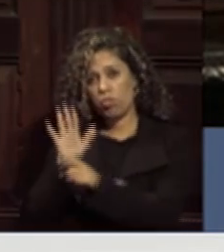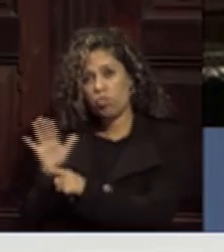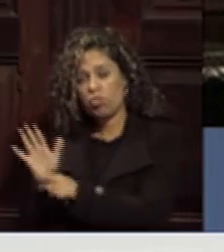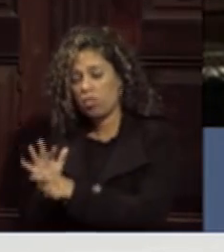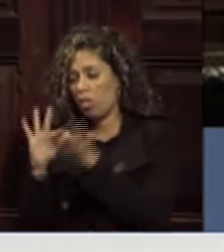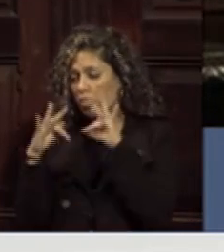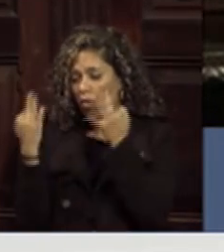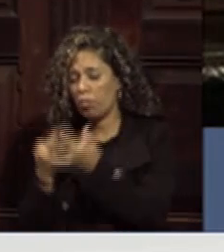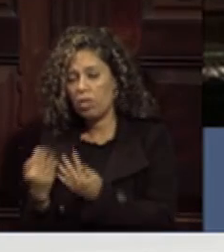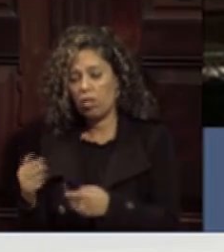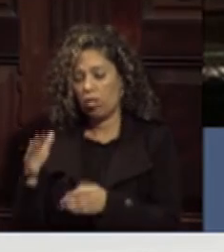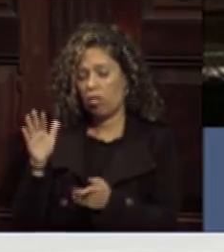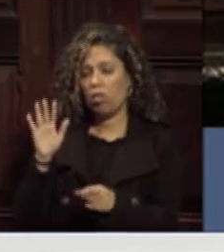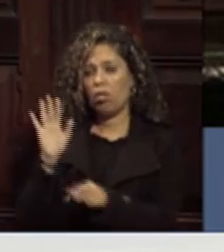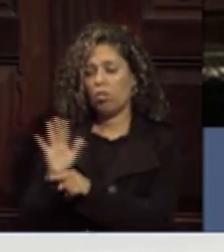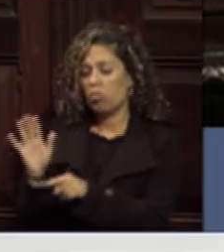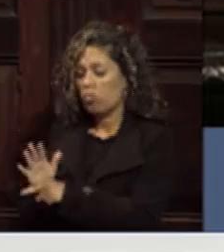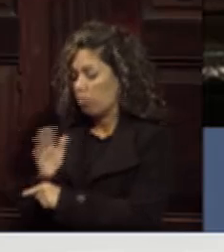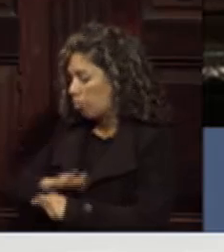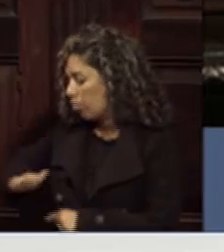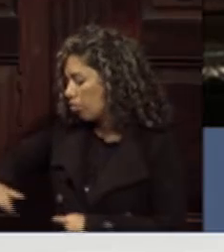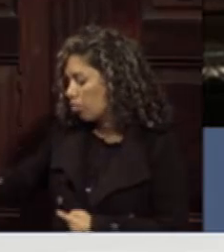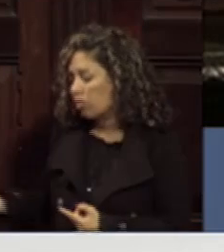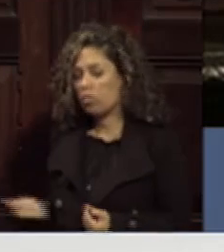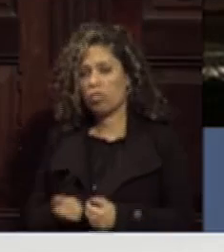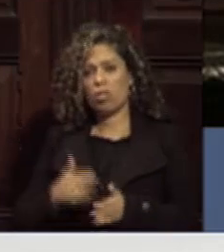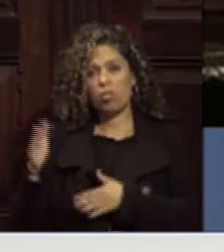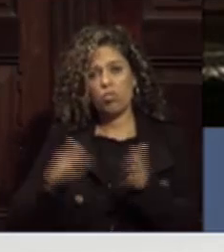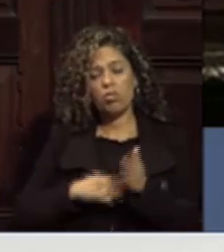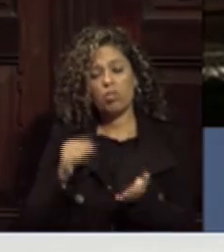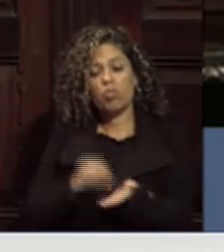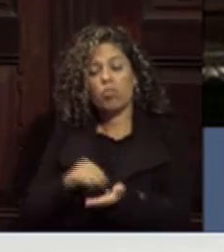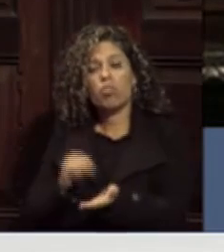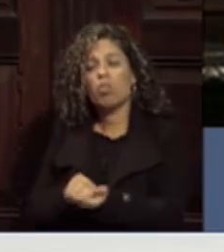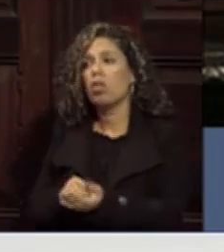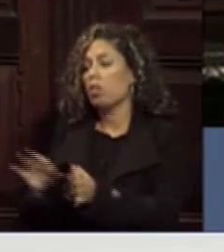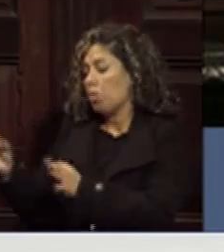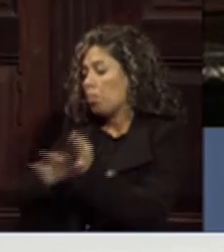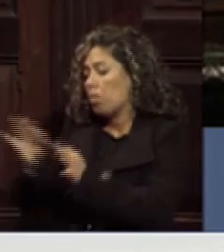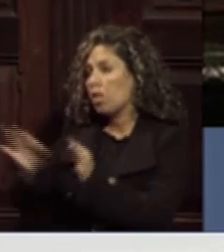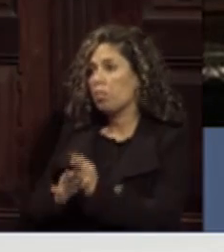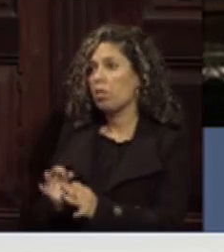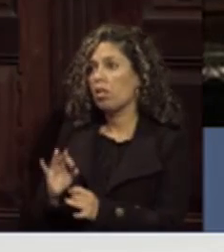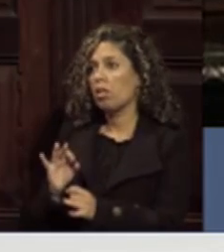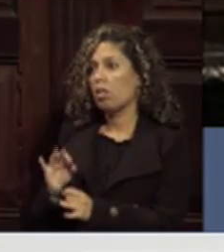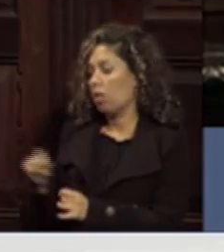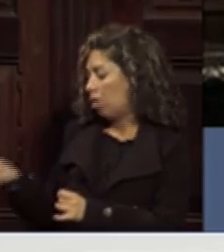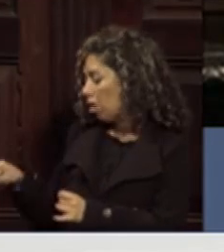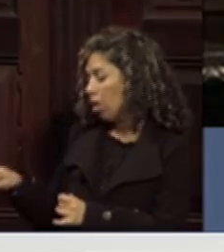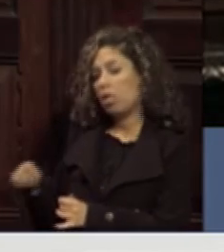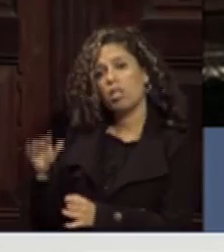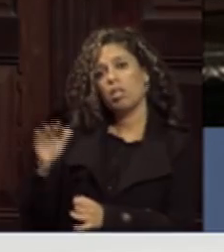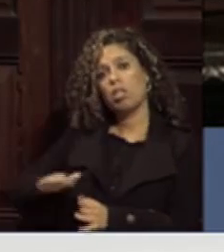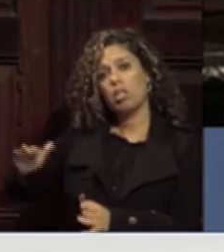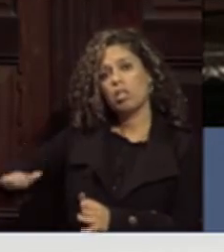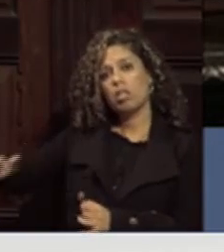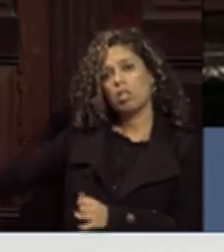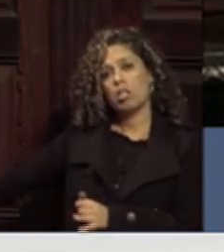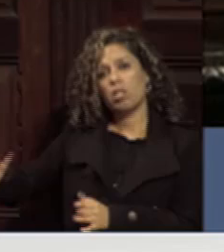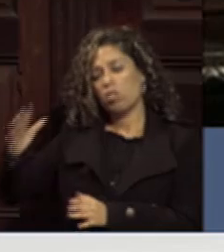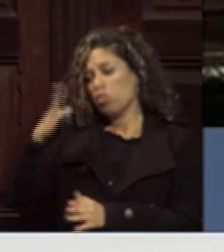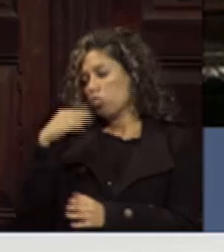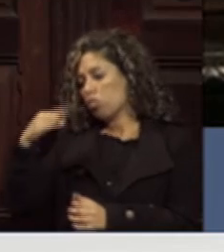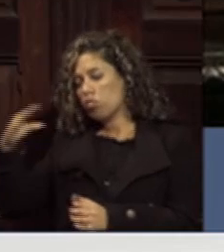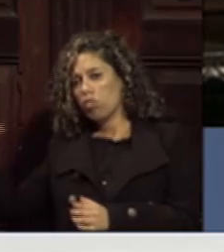para adoção. E no preparo das crianças para adoção, a carência de profissionais faz com que esse